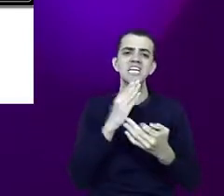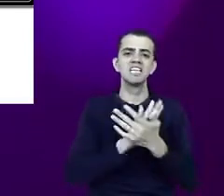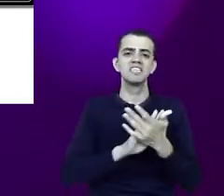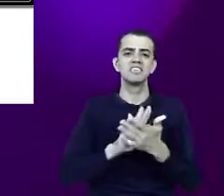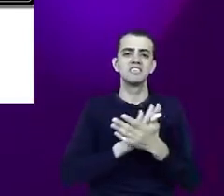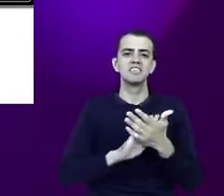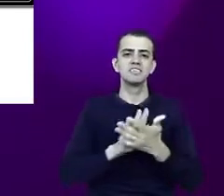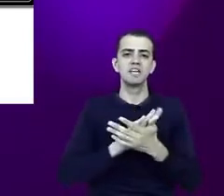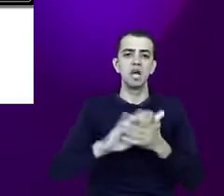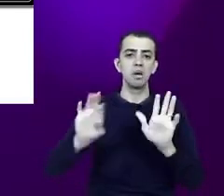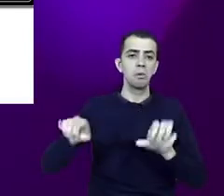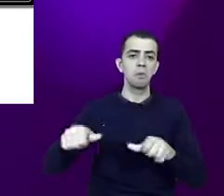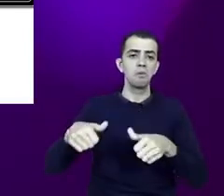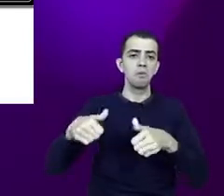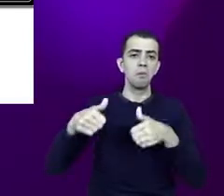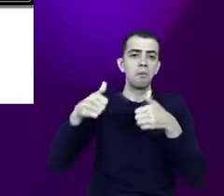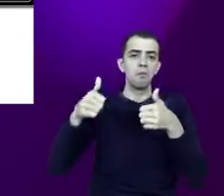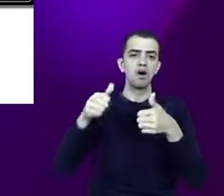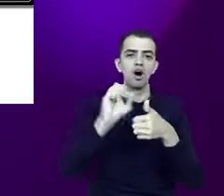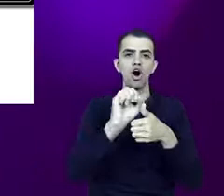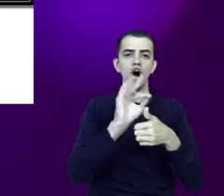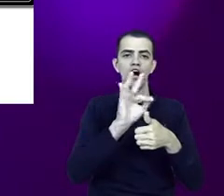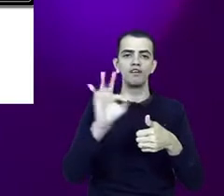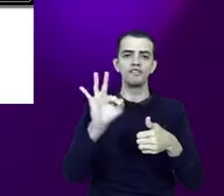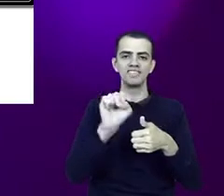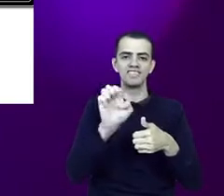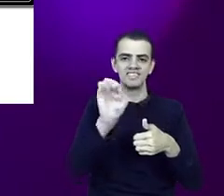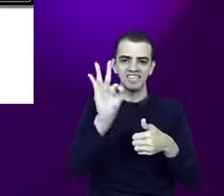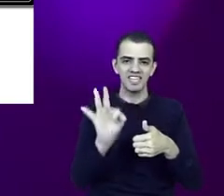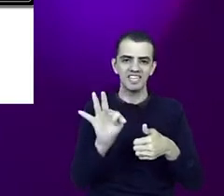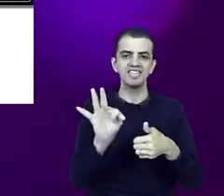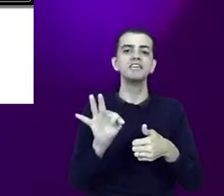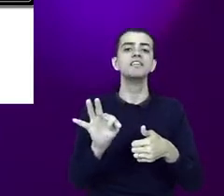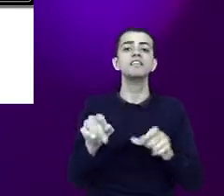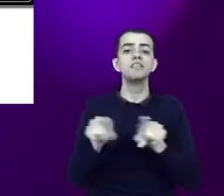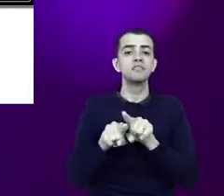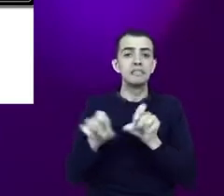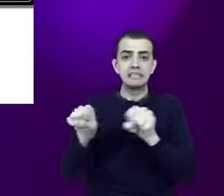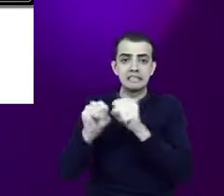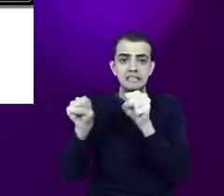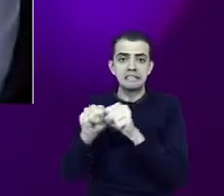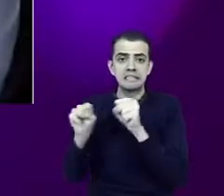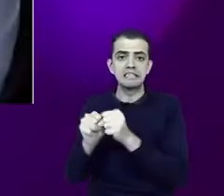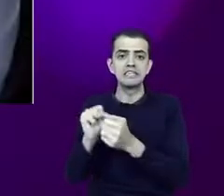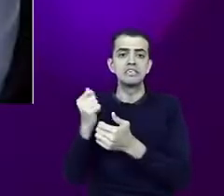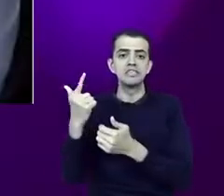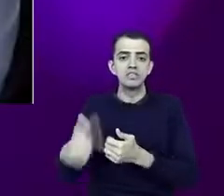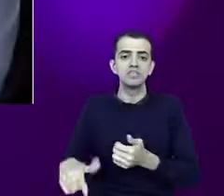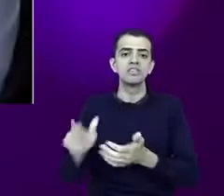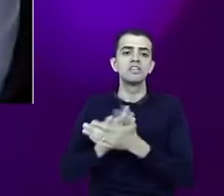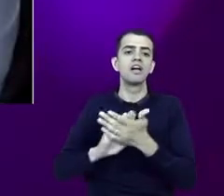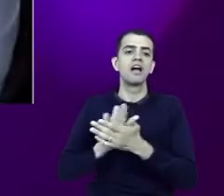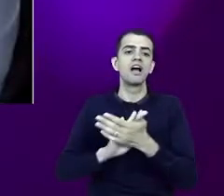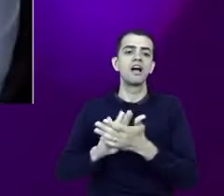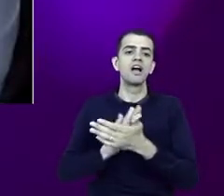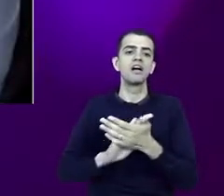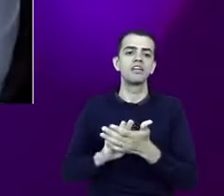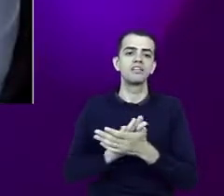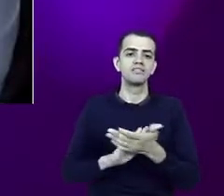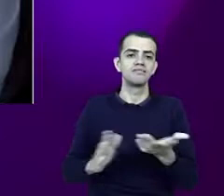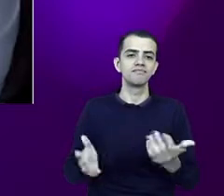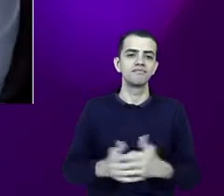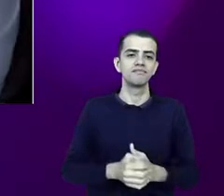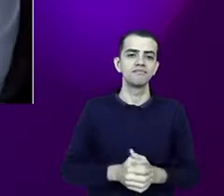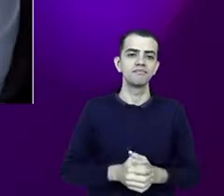recuperação do offset, né? E sem nenhum tipo de fraturas ou complicações perioperatórias.